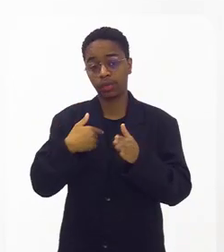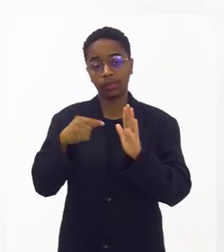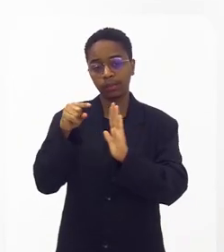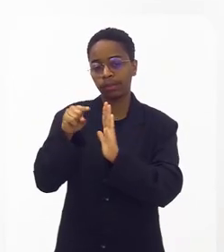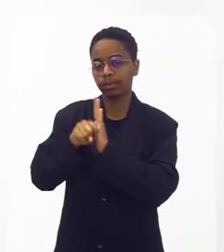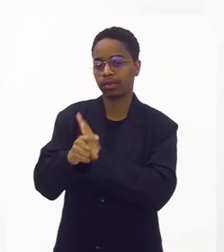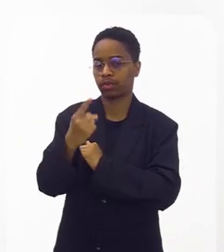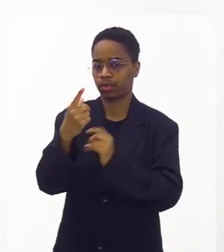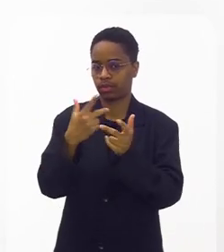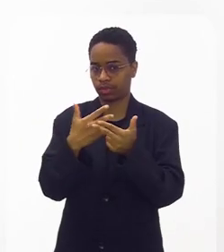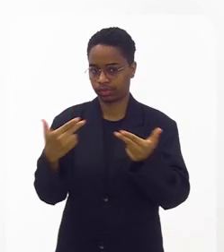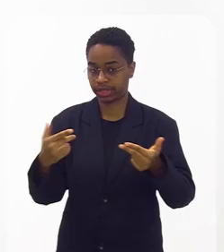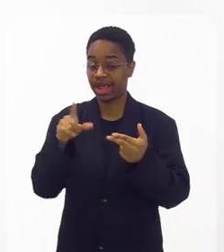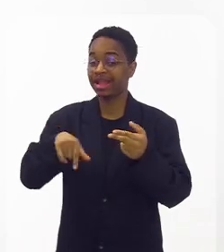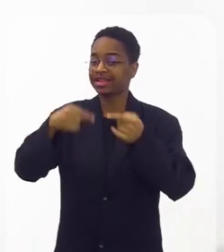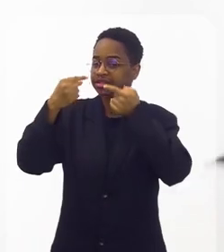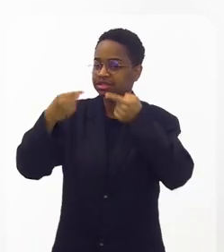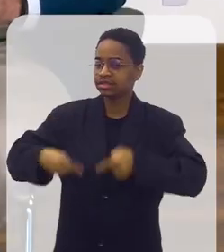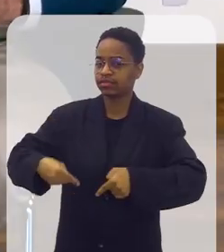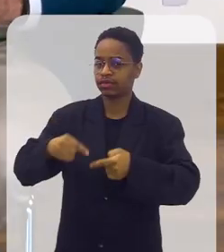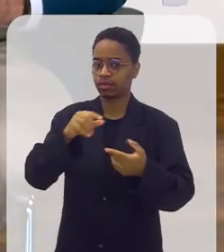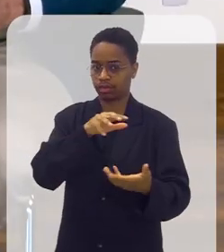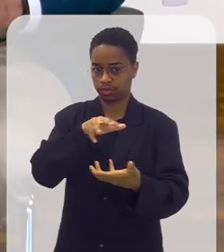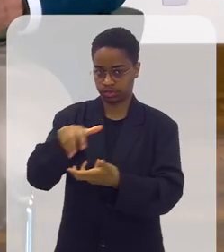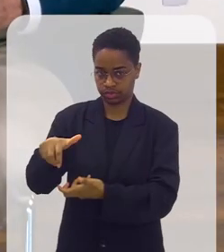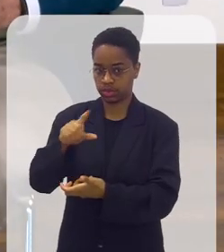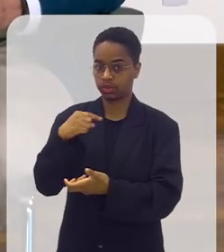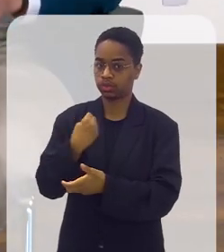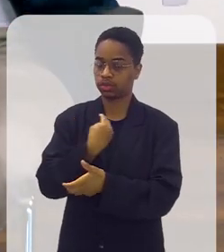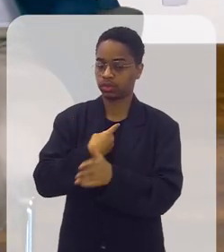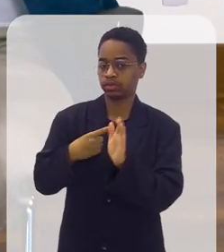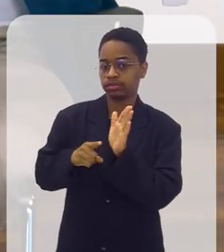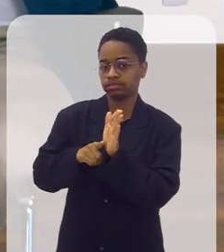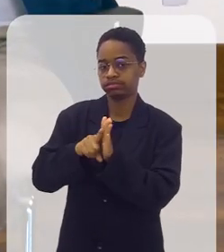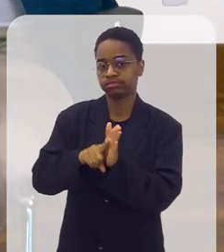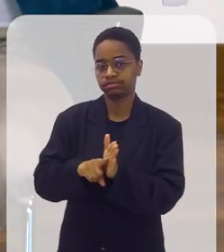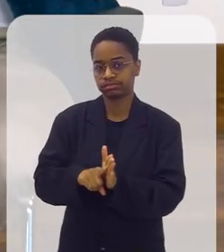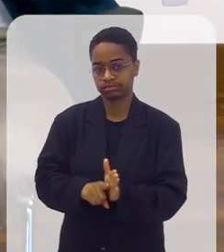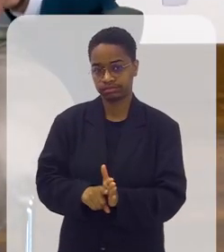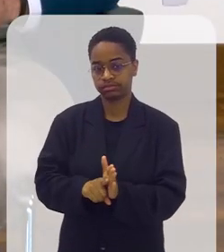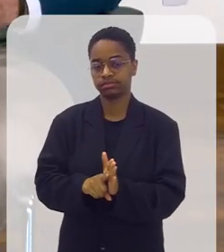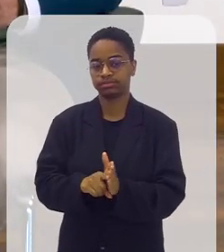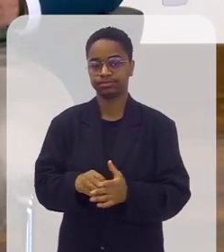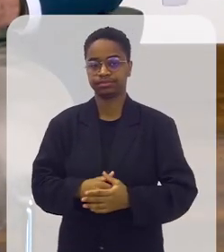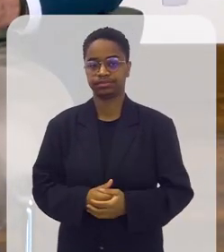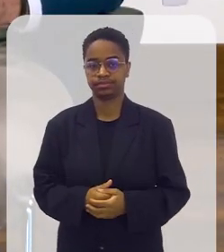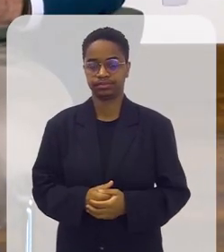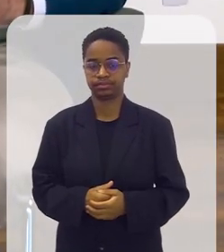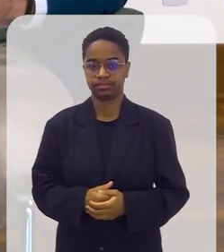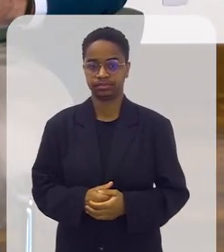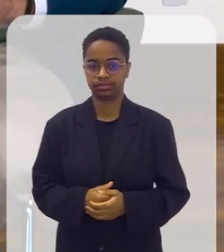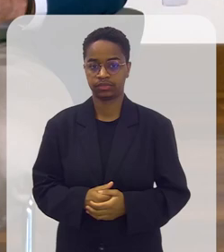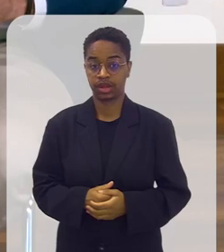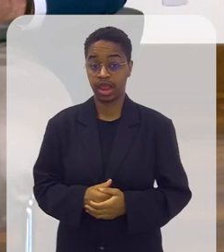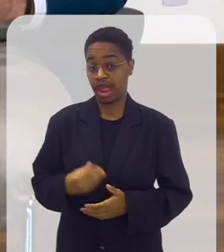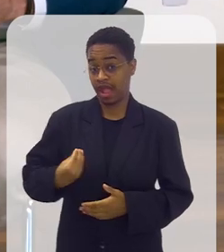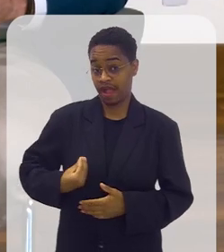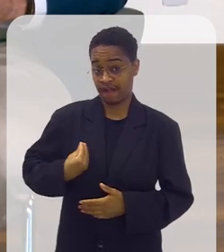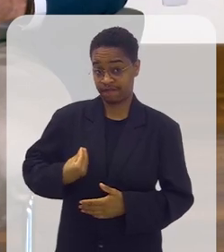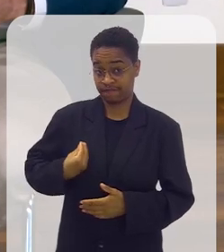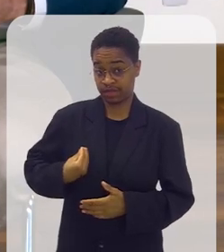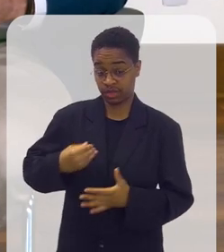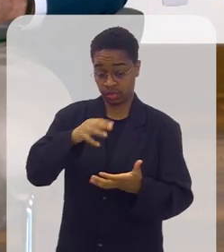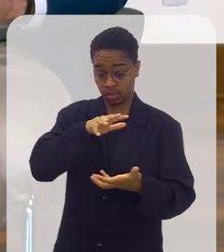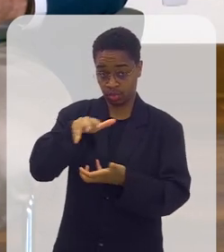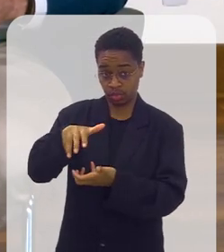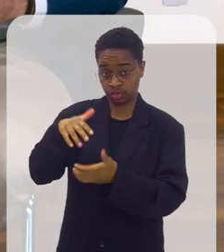uma questão, que é um desafio para a humanidade, que nós apuramos aqui na nossa produção. A expectativa de vida do